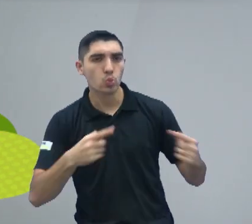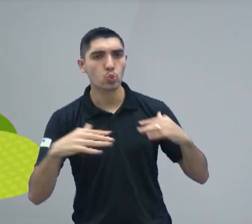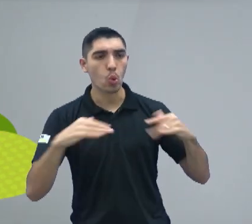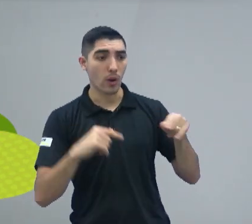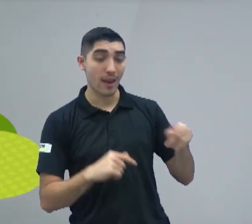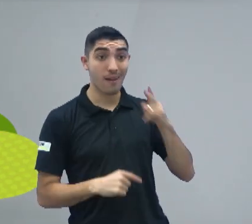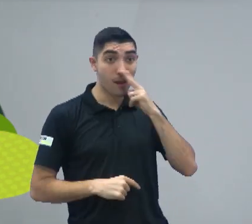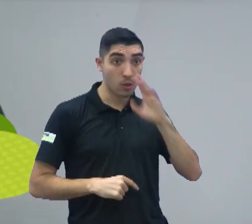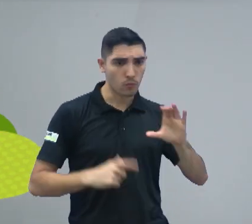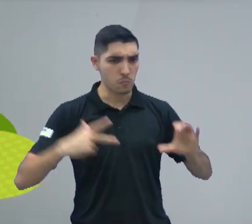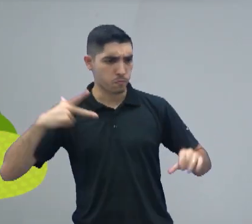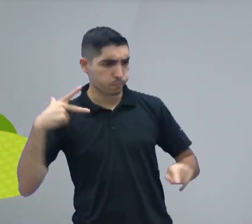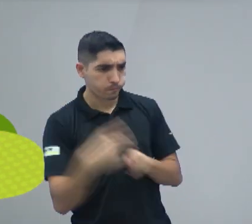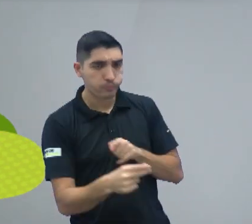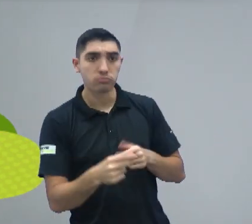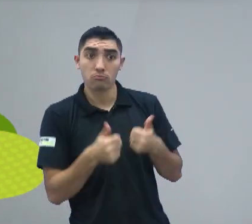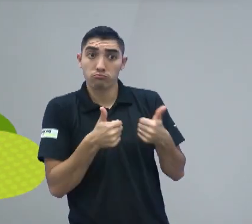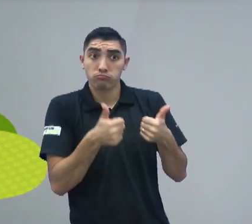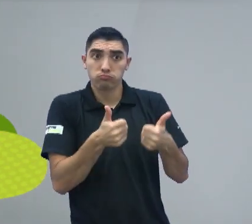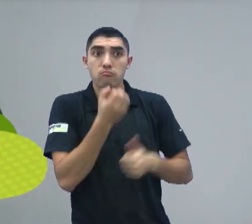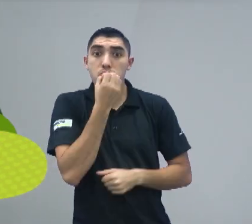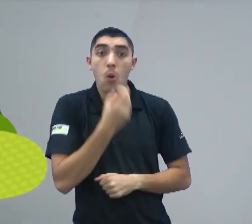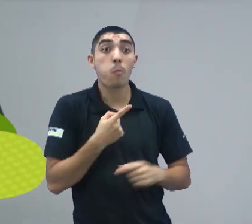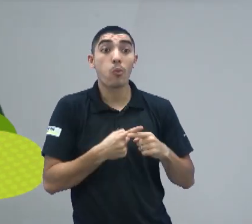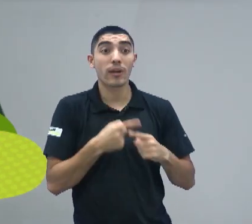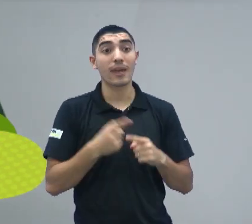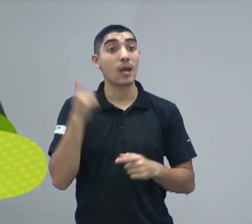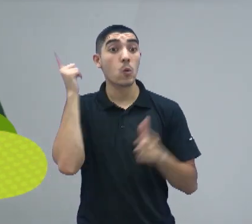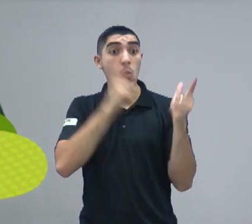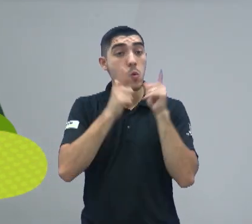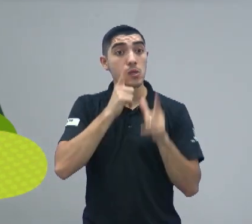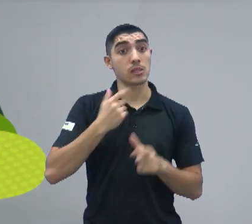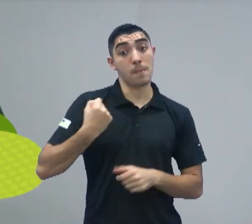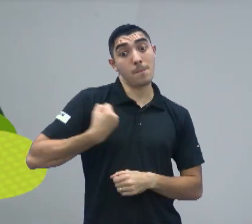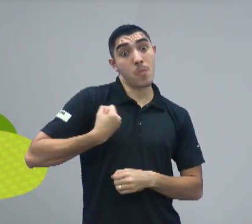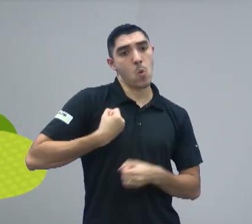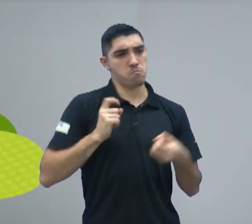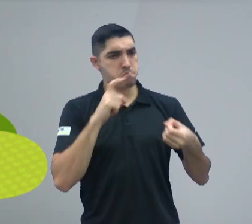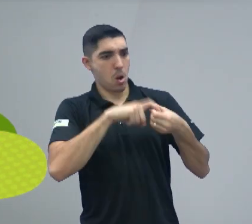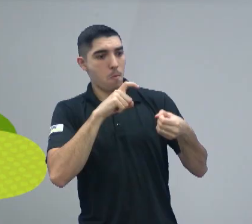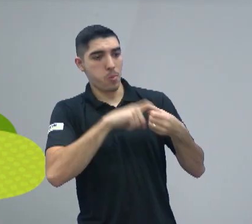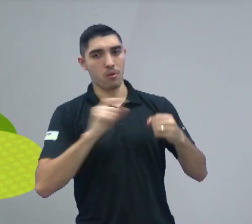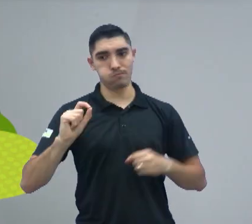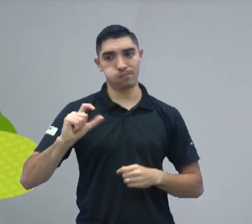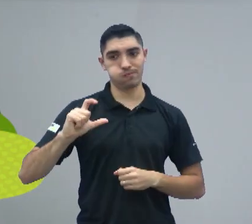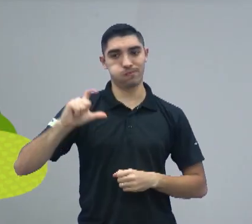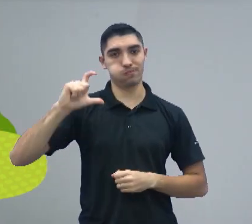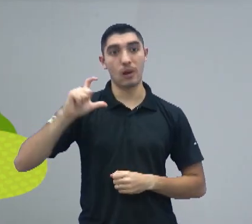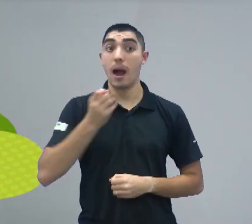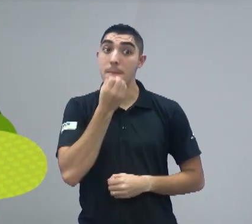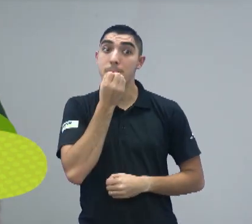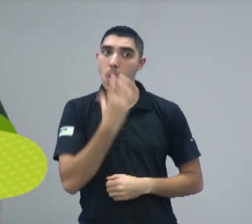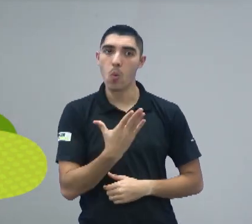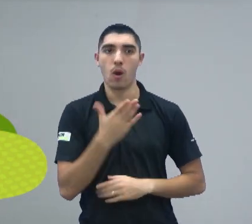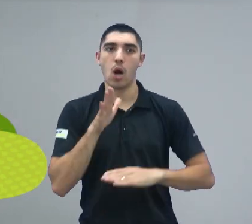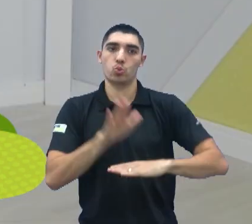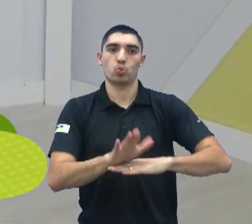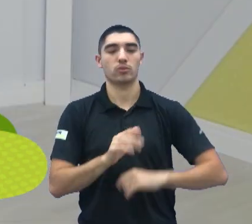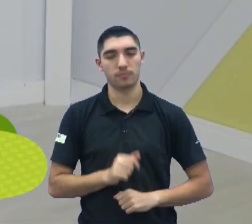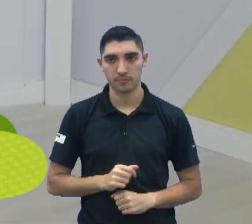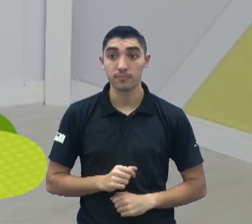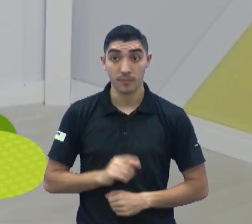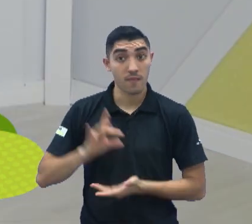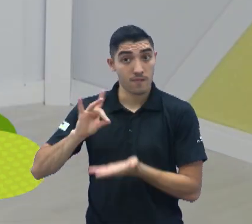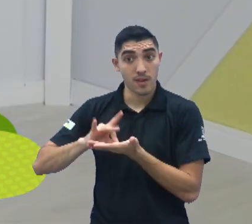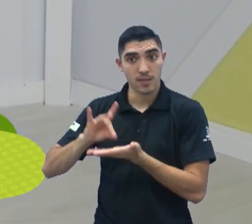e vencer bem para construir saldo também de cestas, né? Então o São José fez o que precisava realizar e a lição de casa. Verdade.